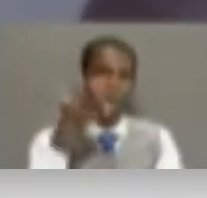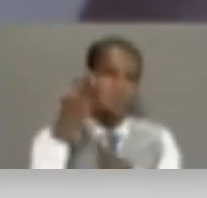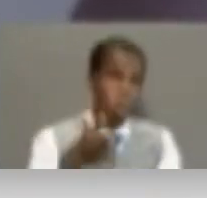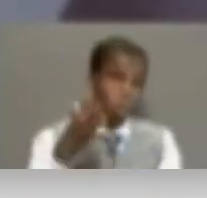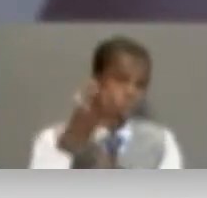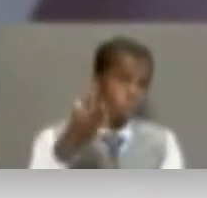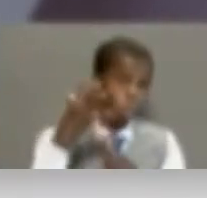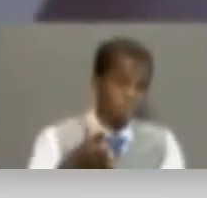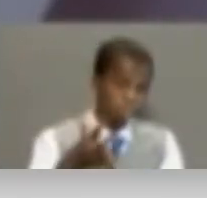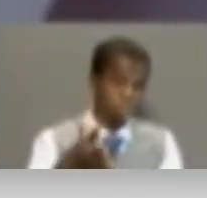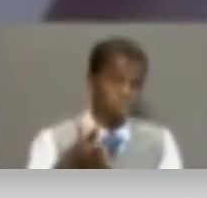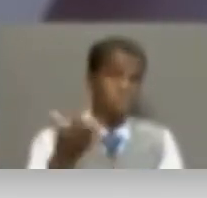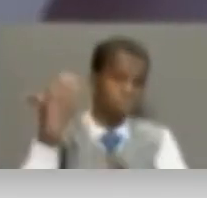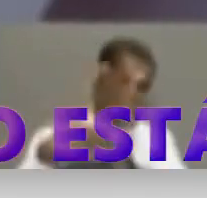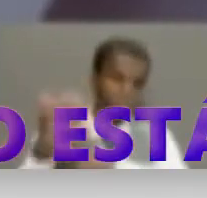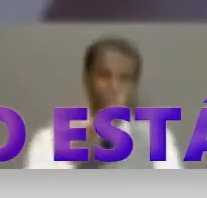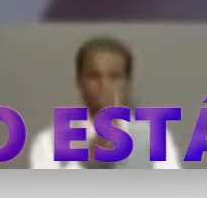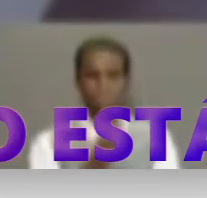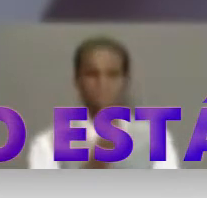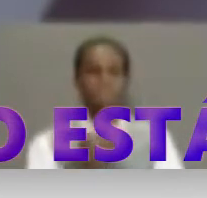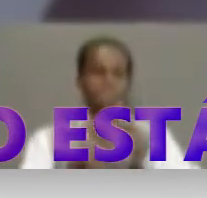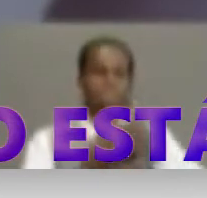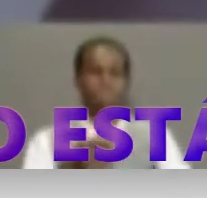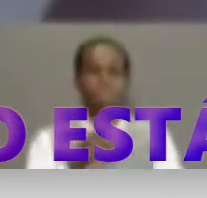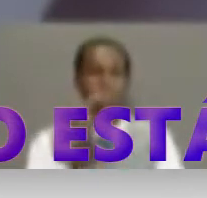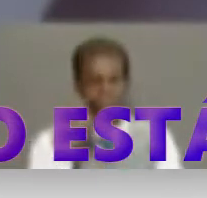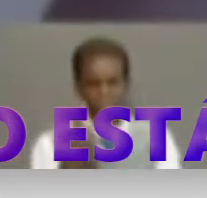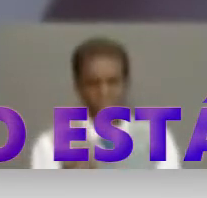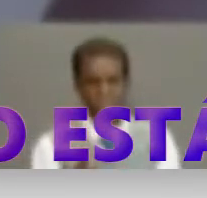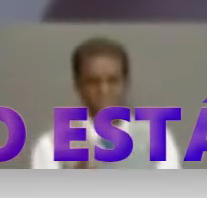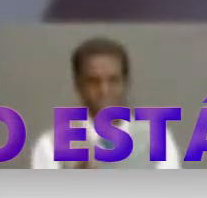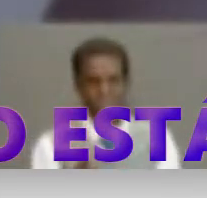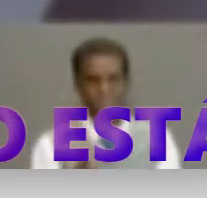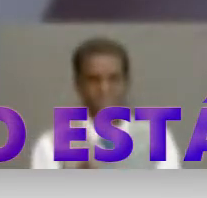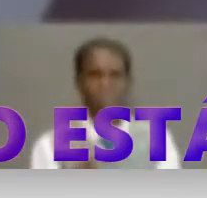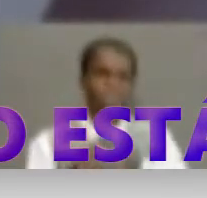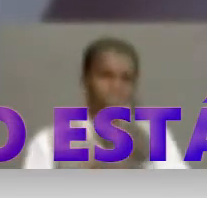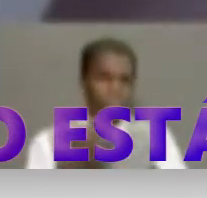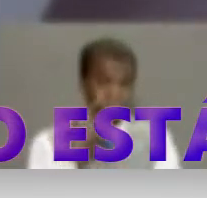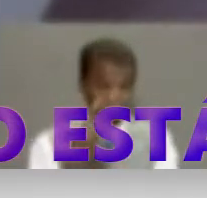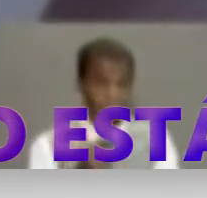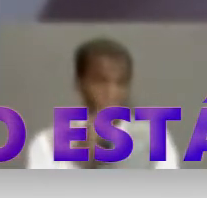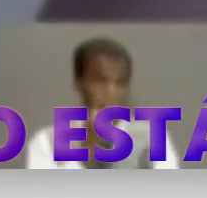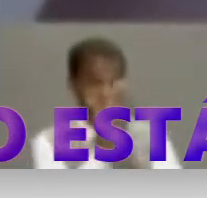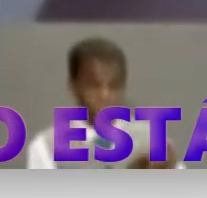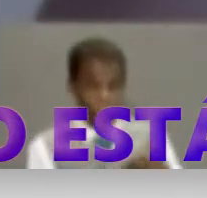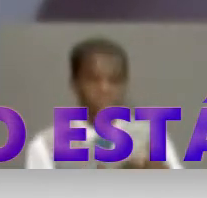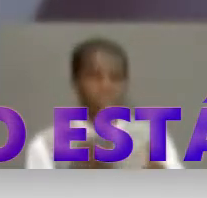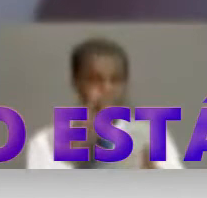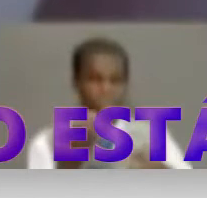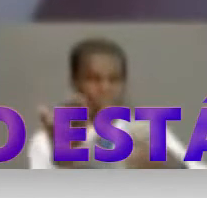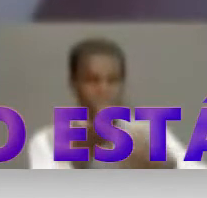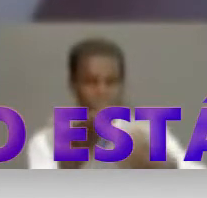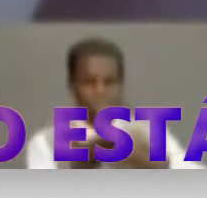últimos momentos, achei que, por questão de estratégia do establishment, que esse processo